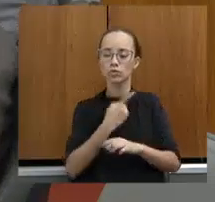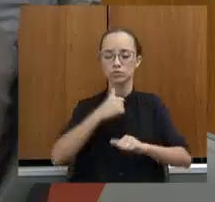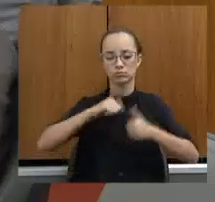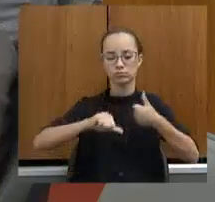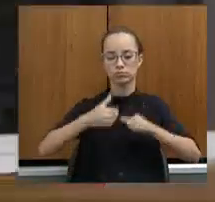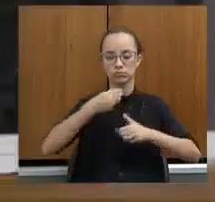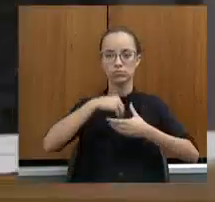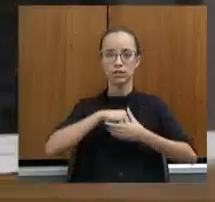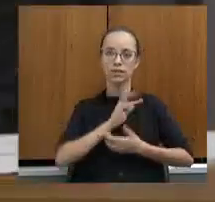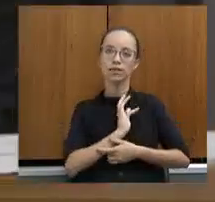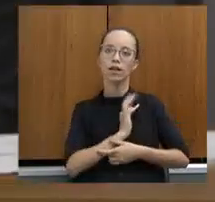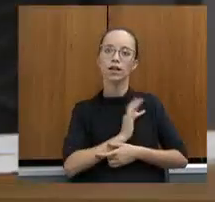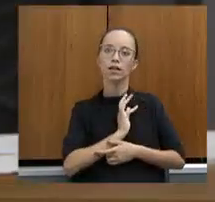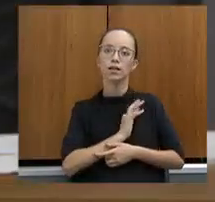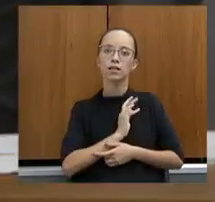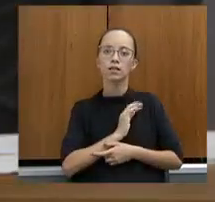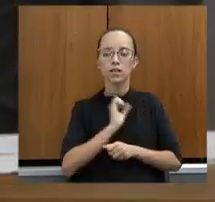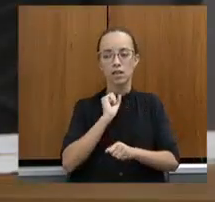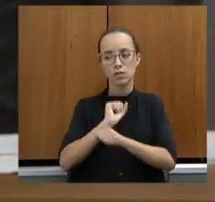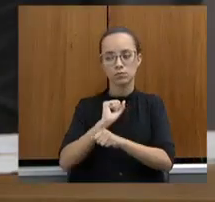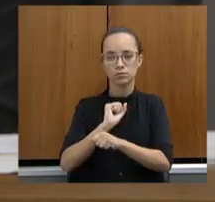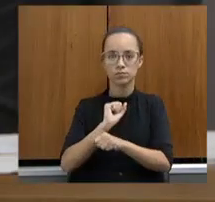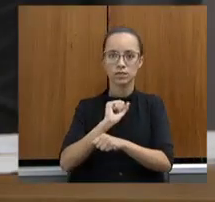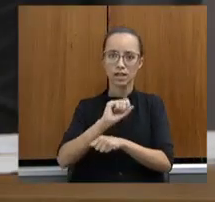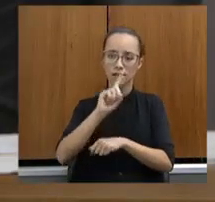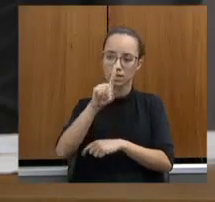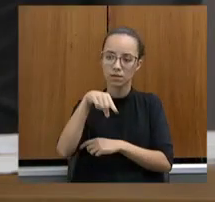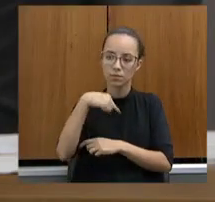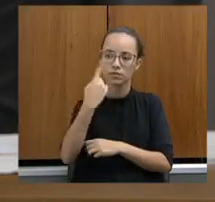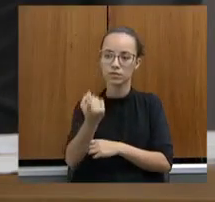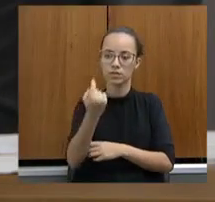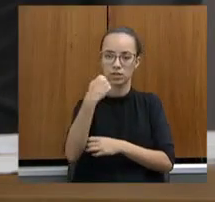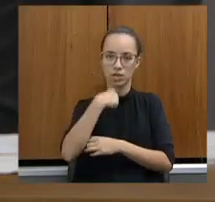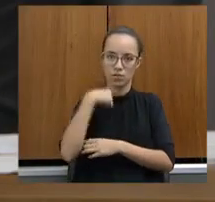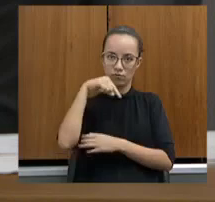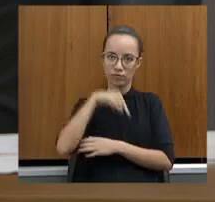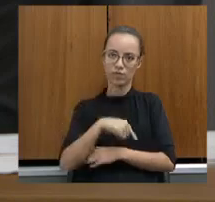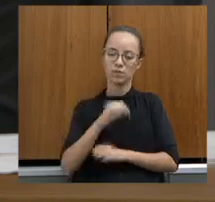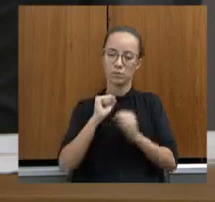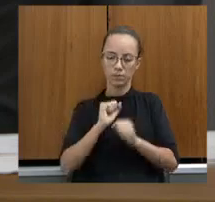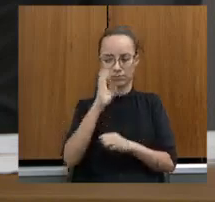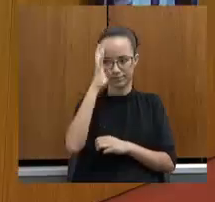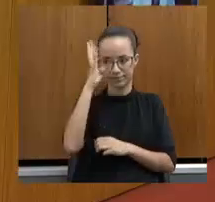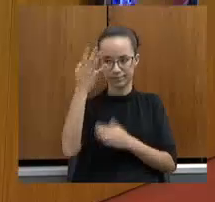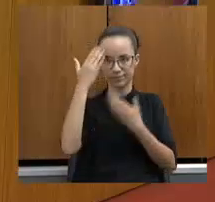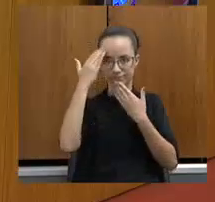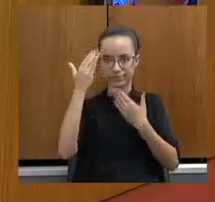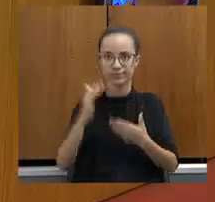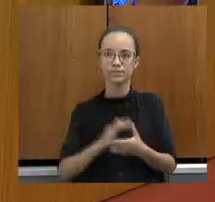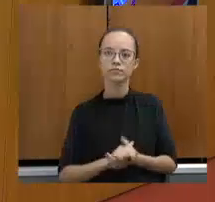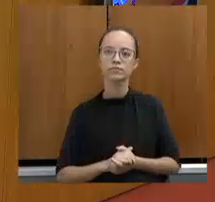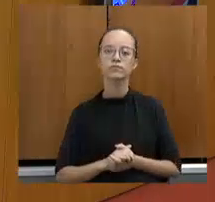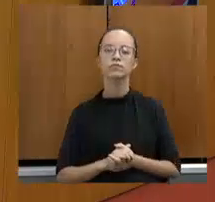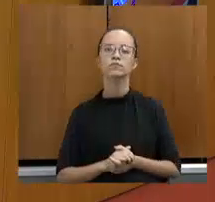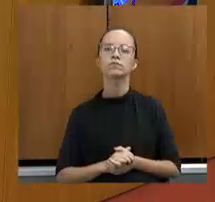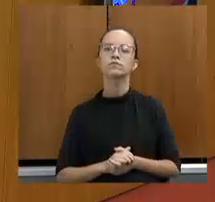interna técnica e espero que da próxima vinda que já esteja devidamente solucionado Muito obrigado